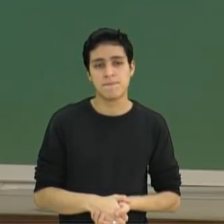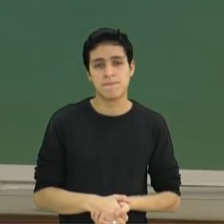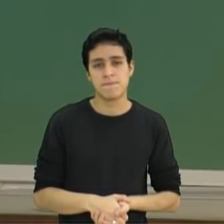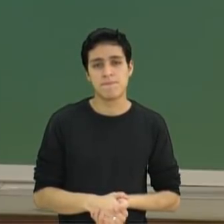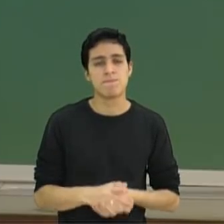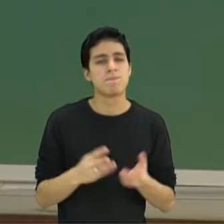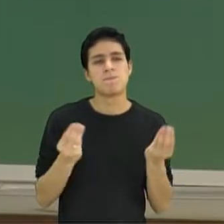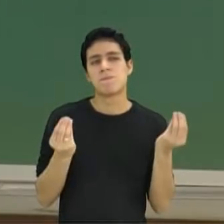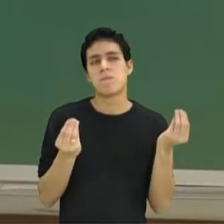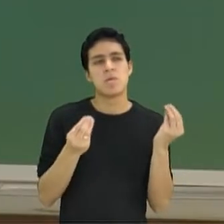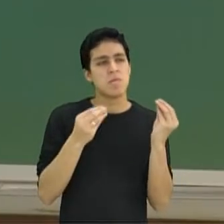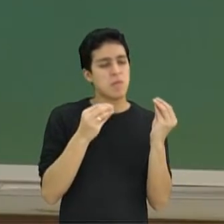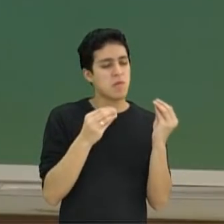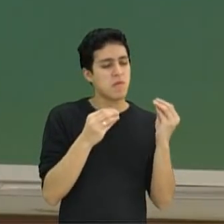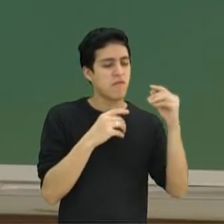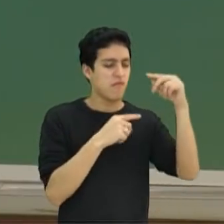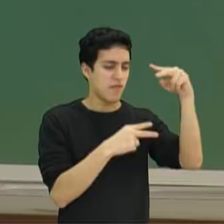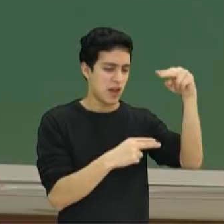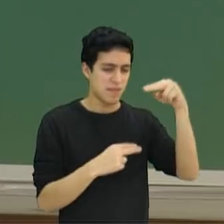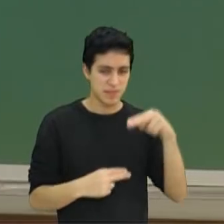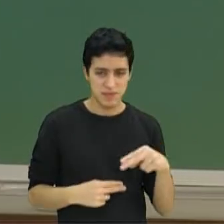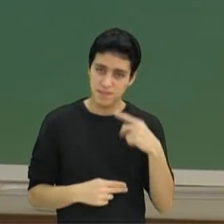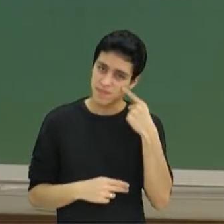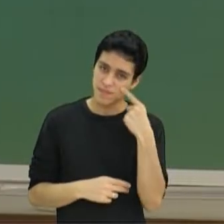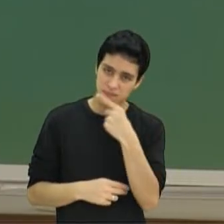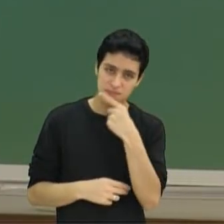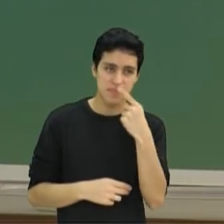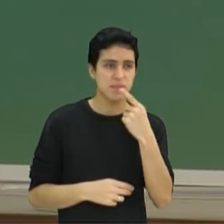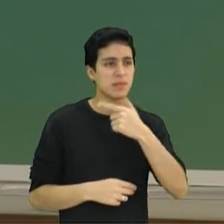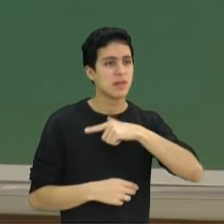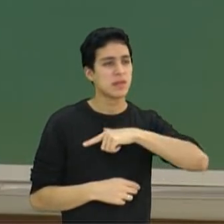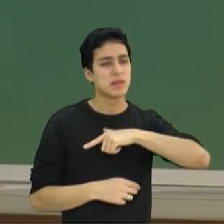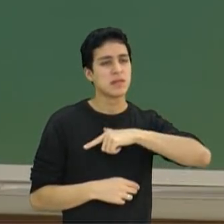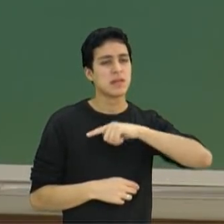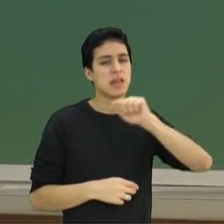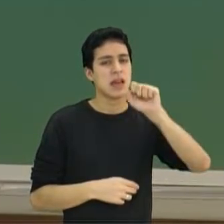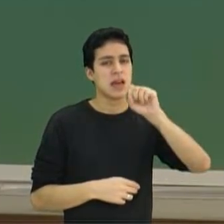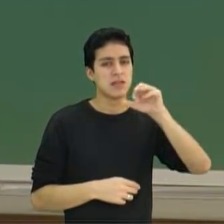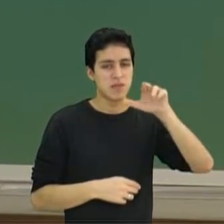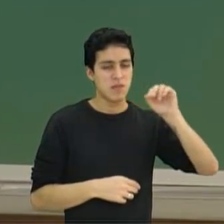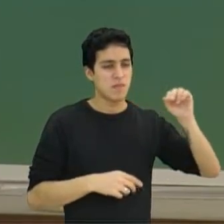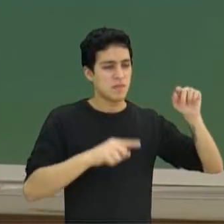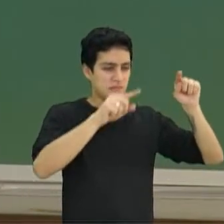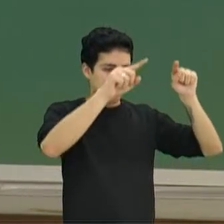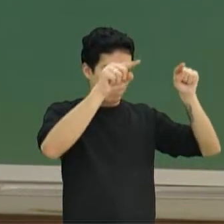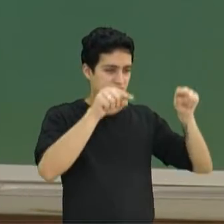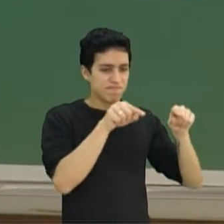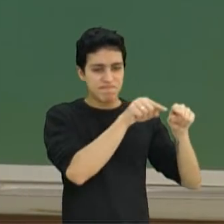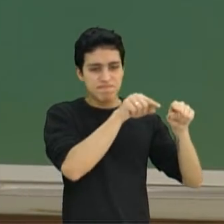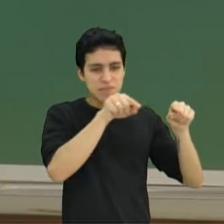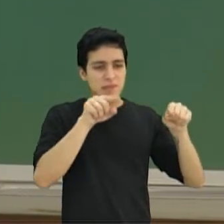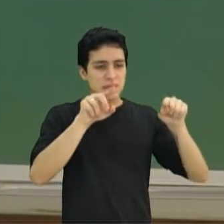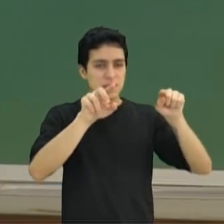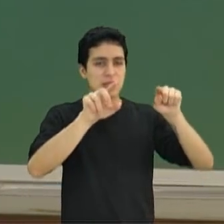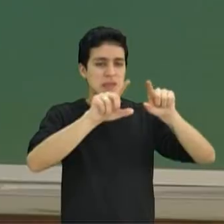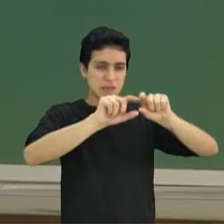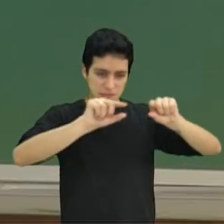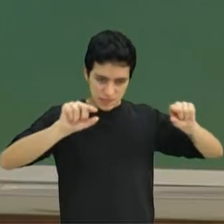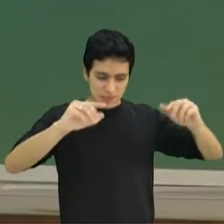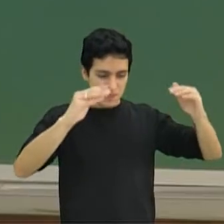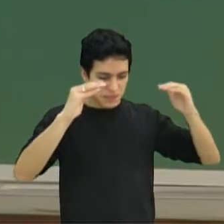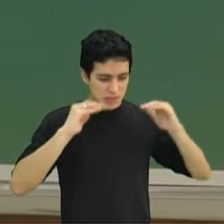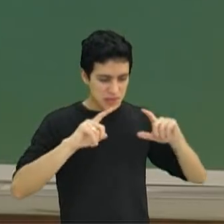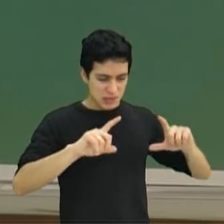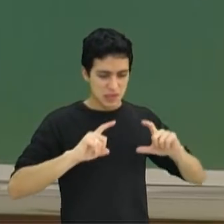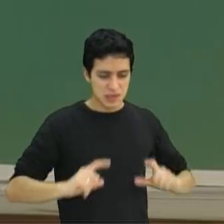Como é um fragmento, nós temos aqui a indicação, do subtítulo A Sombra e tem os trechos que já abordamos nas aulas